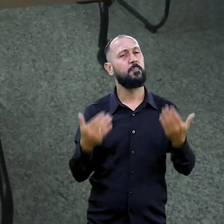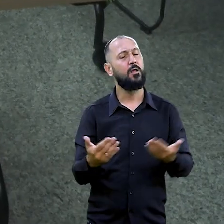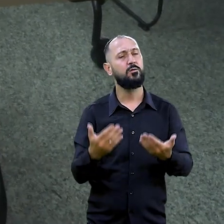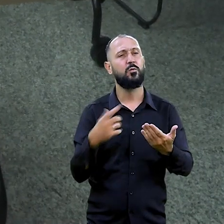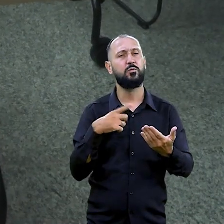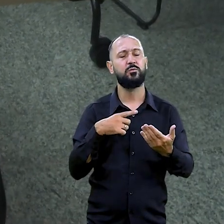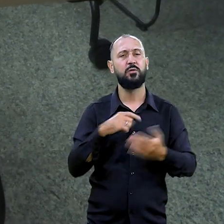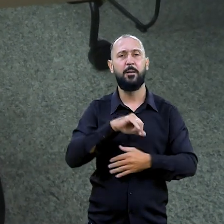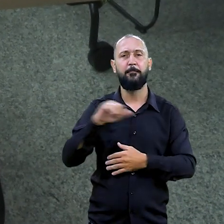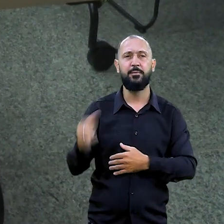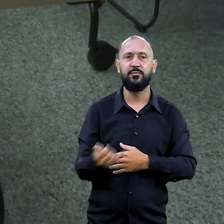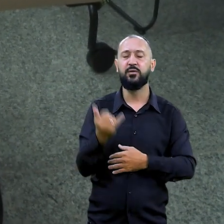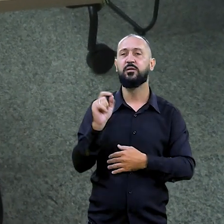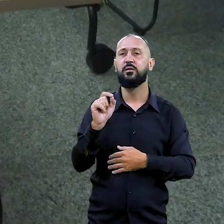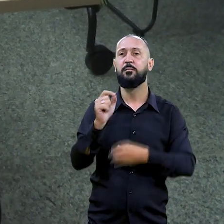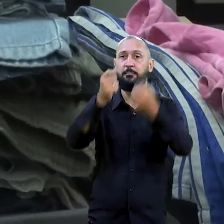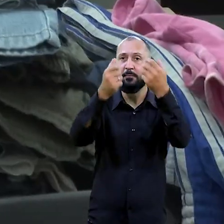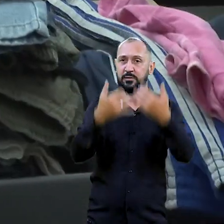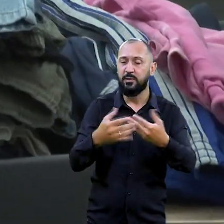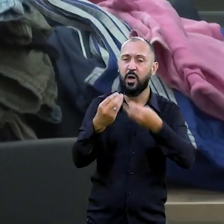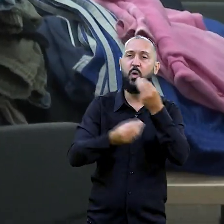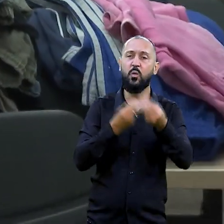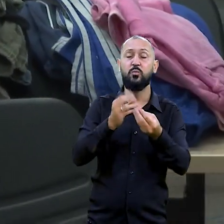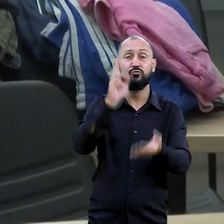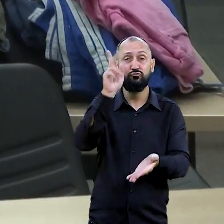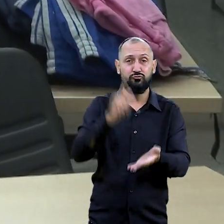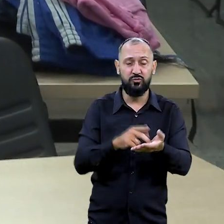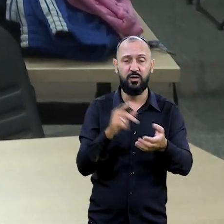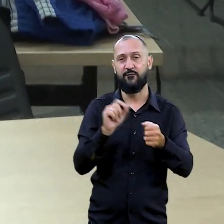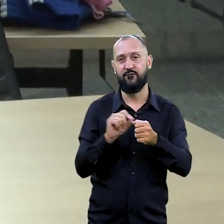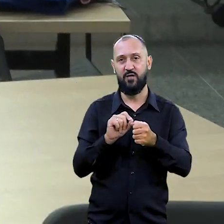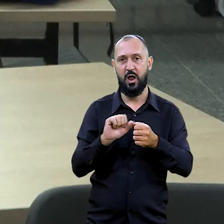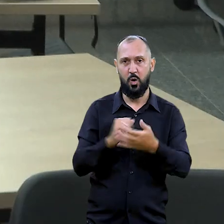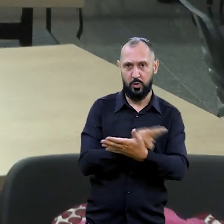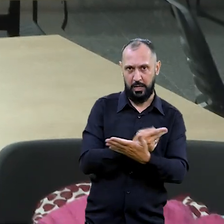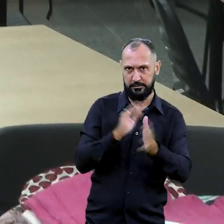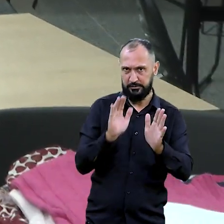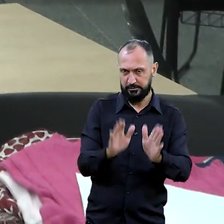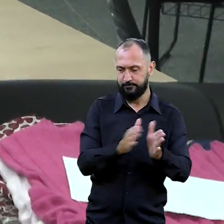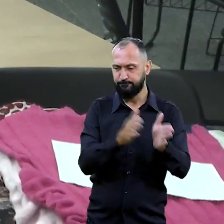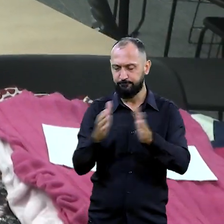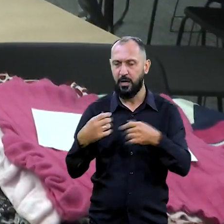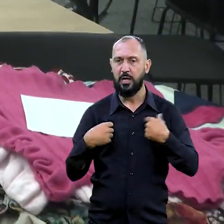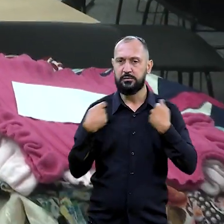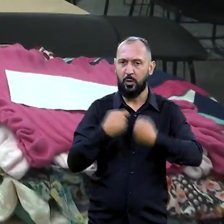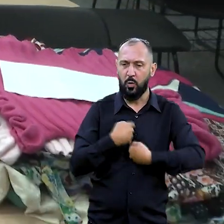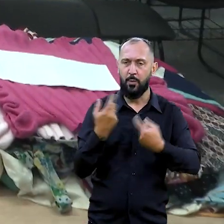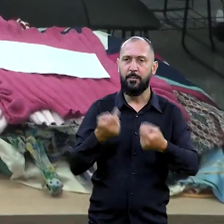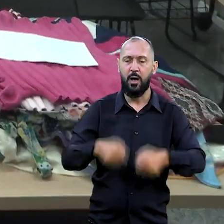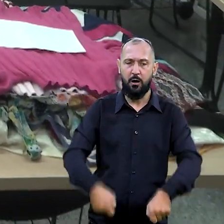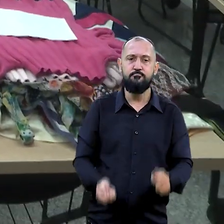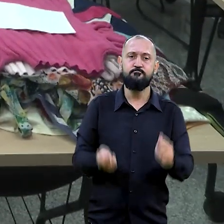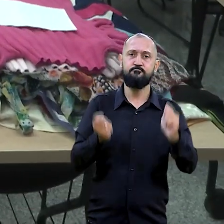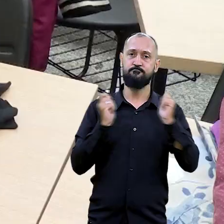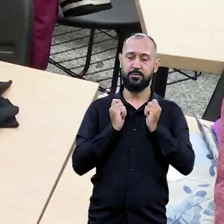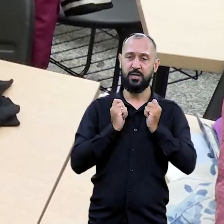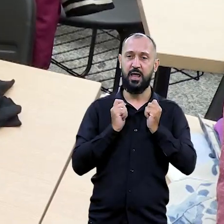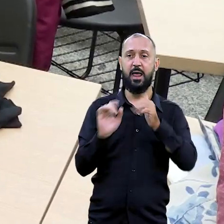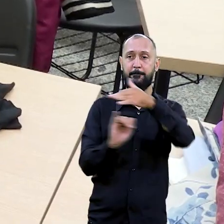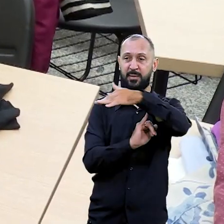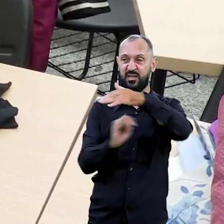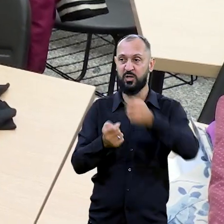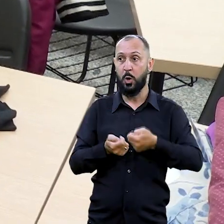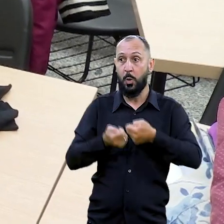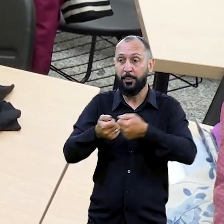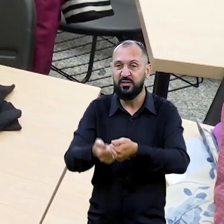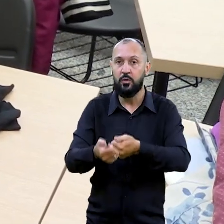120 mil peças arrecadadas. Bacana, quer dizer que então a gente está aproveitando aqui para explicar como que a campanha funciona de fato, né? Roupas, esses cobertores,